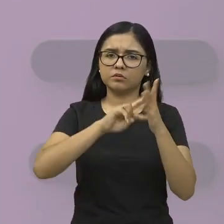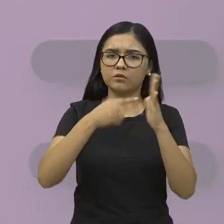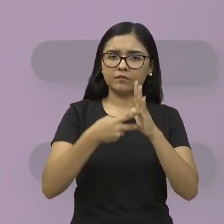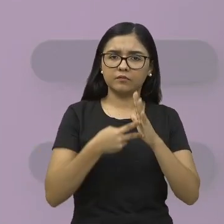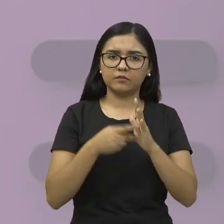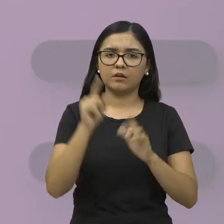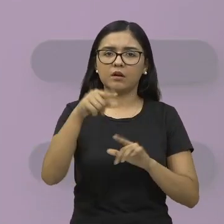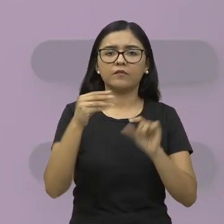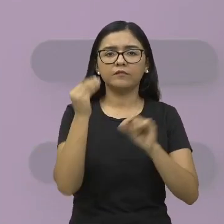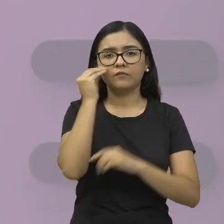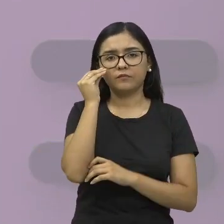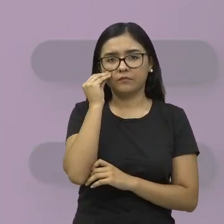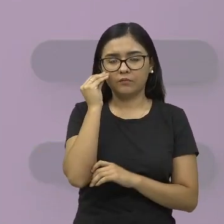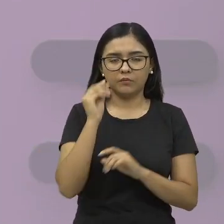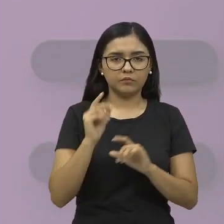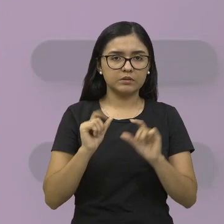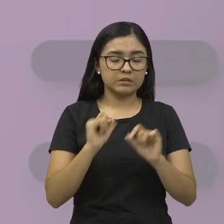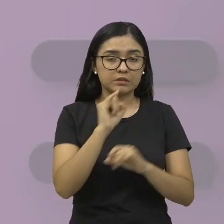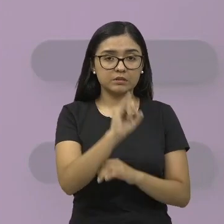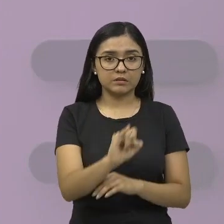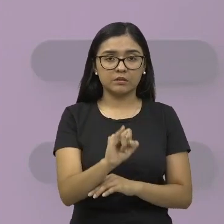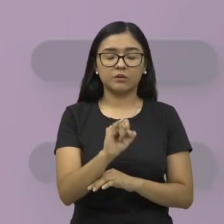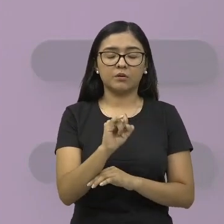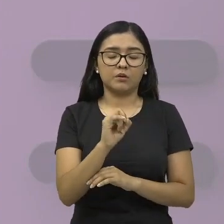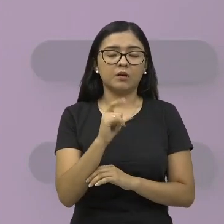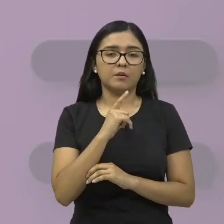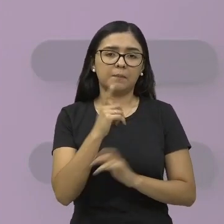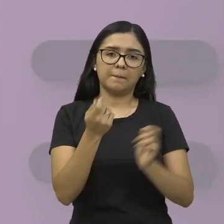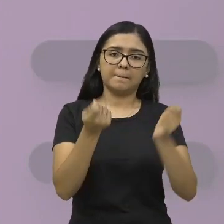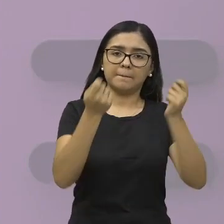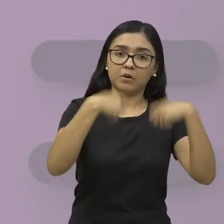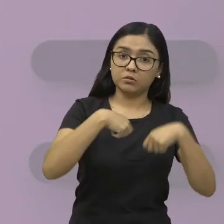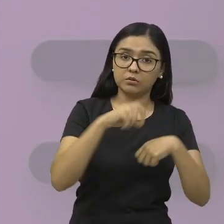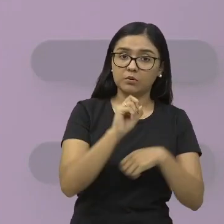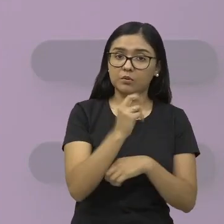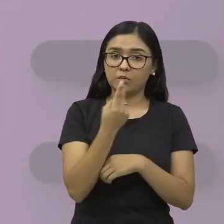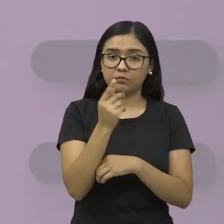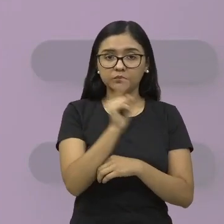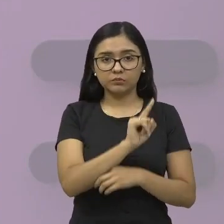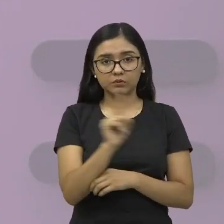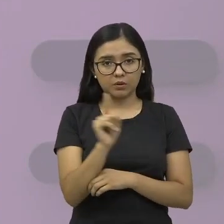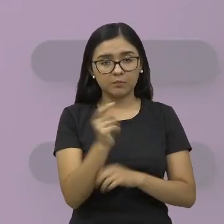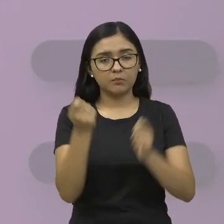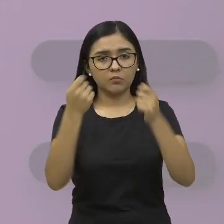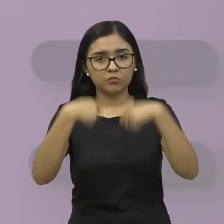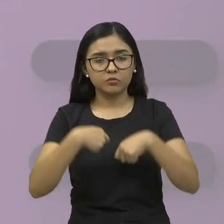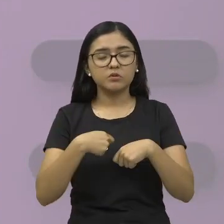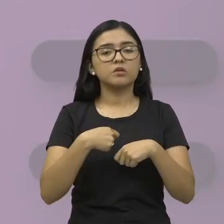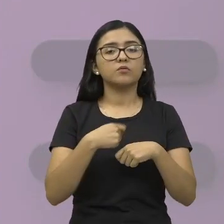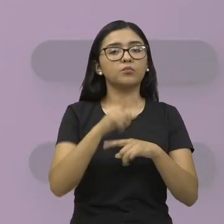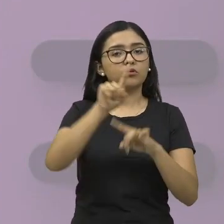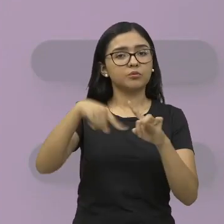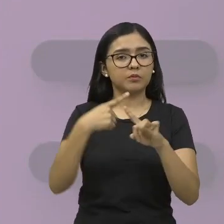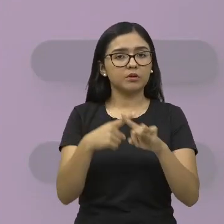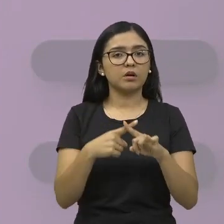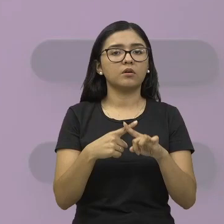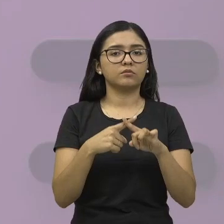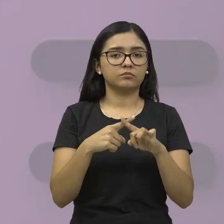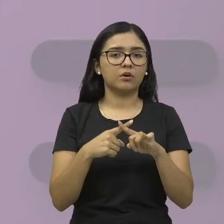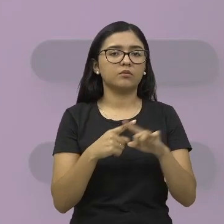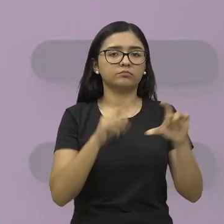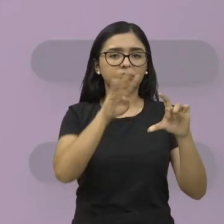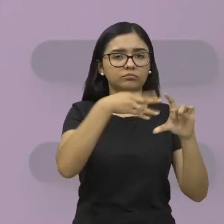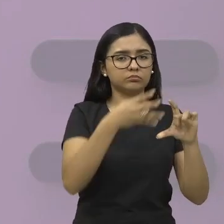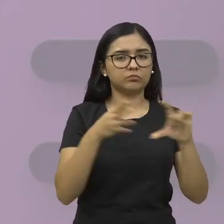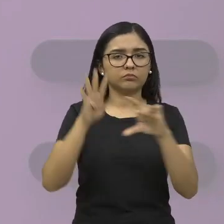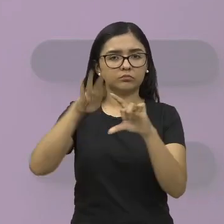a verificação se é possível ou não realizar a multiplicação entre duas matrizes, tá? Porque antes